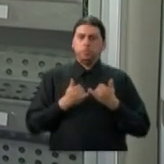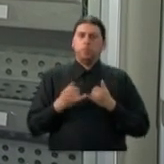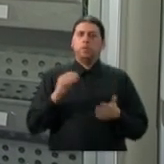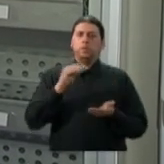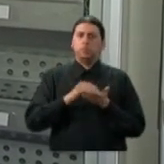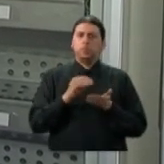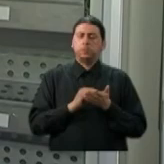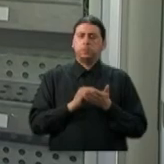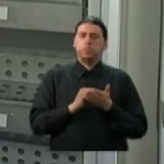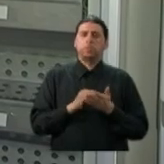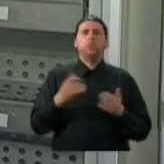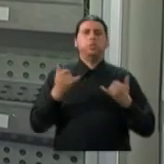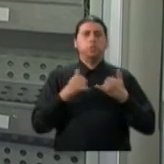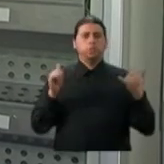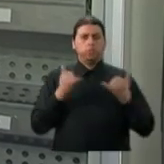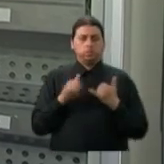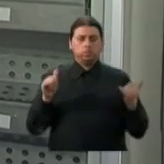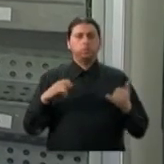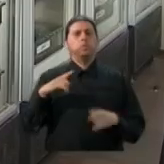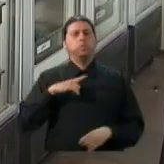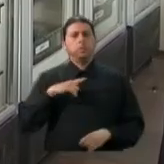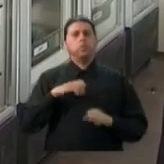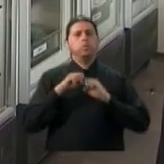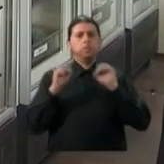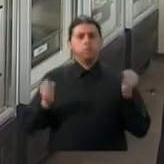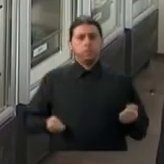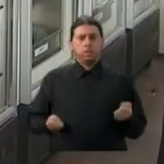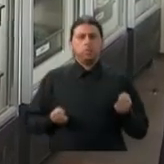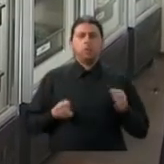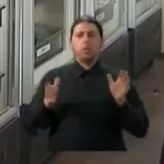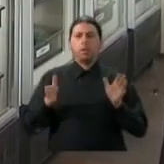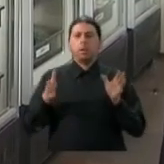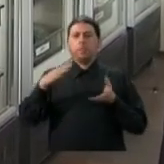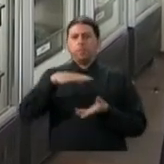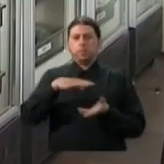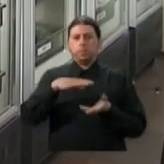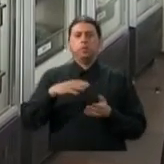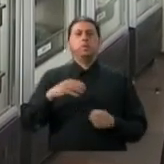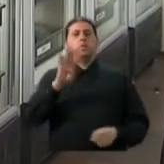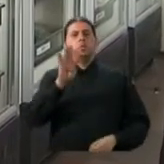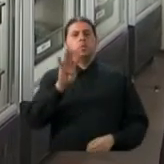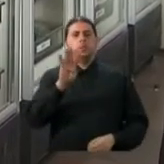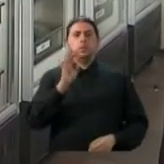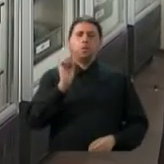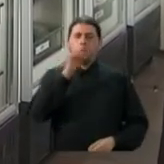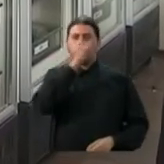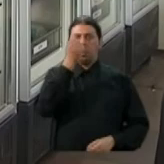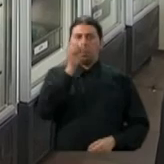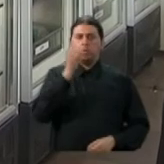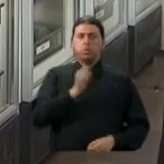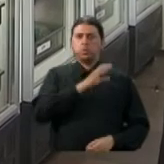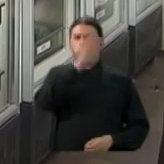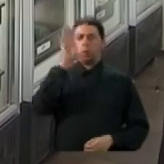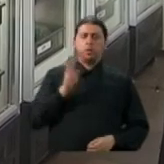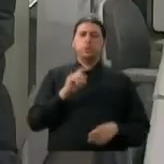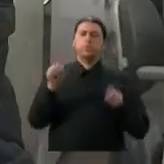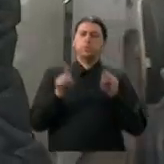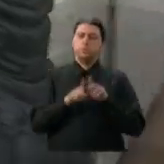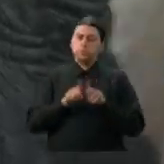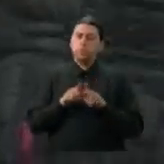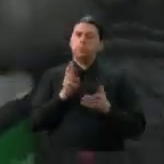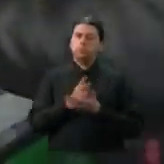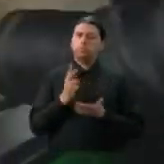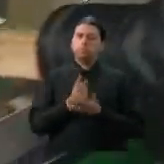de luz, elas têm um sistema que aciona uma bateria e ela se mantém por no mínimo 48 horas dentro da